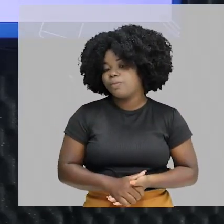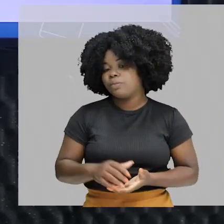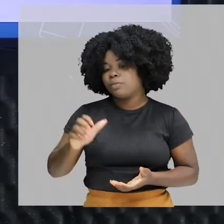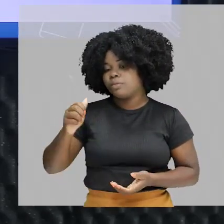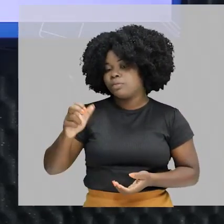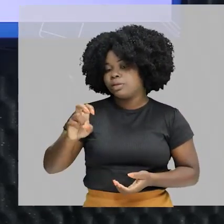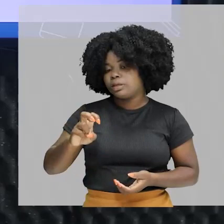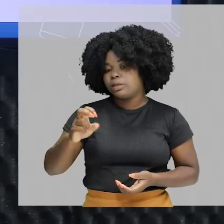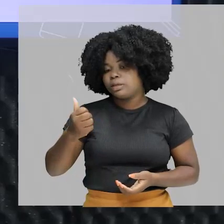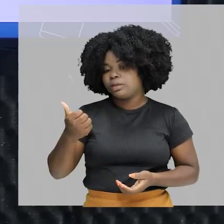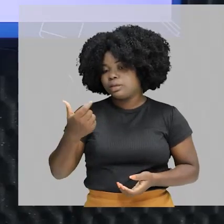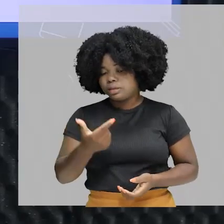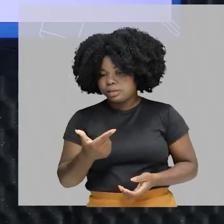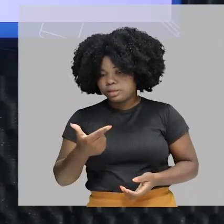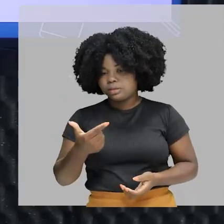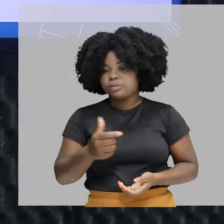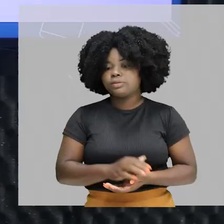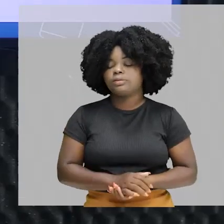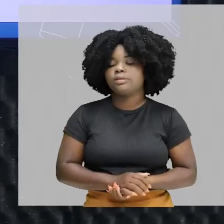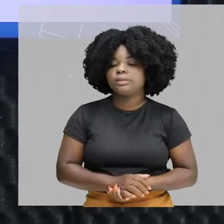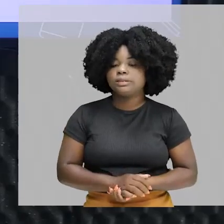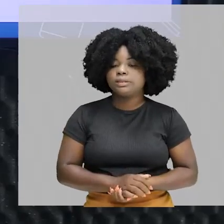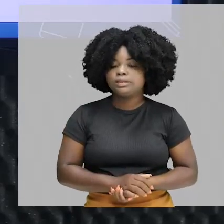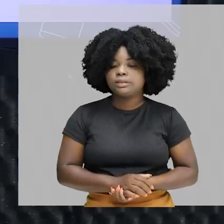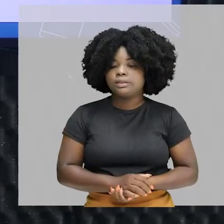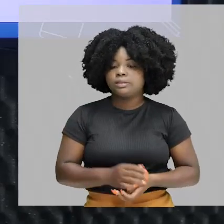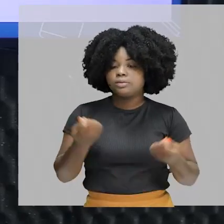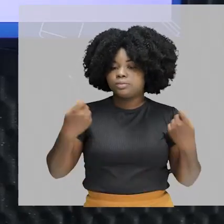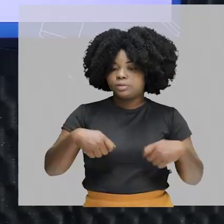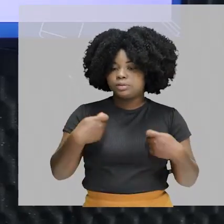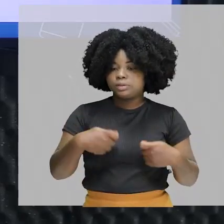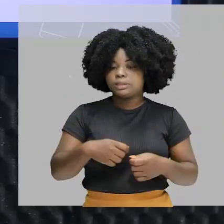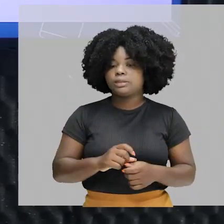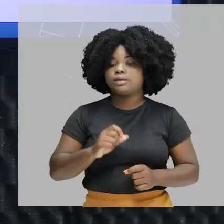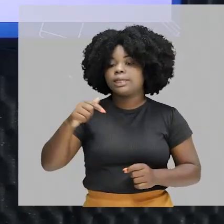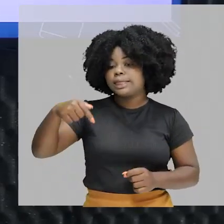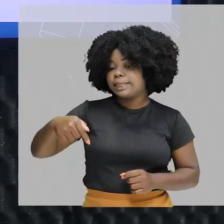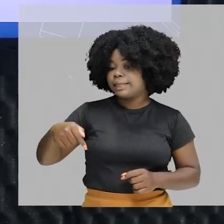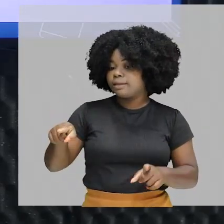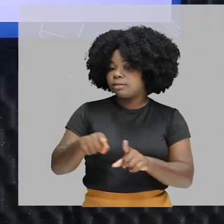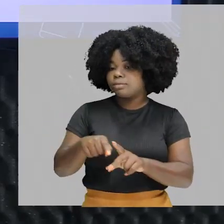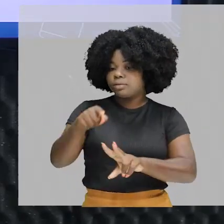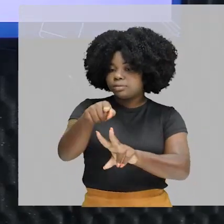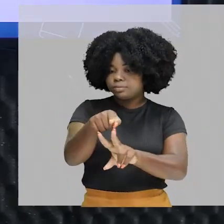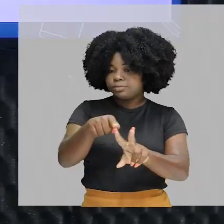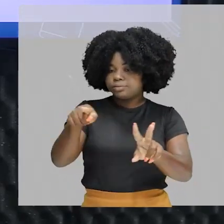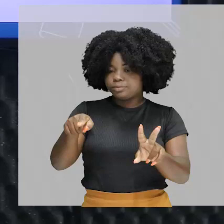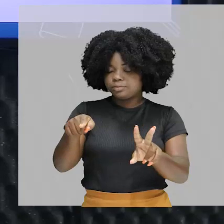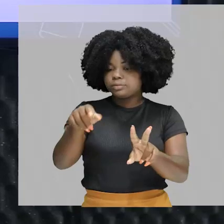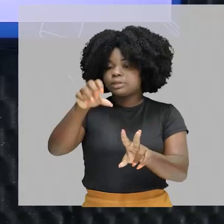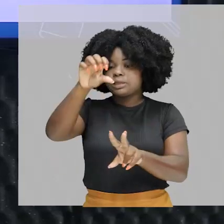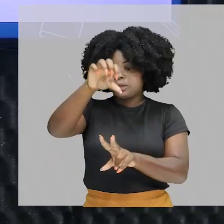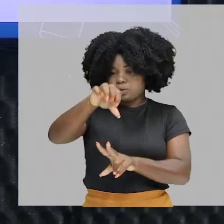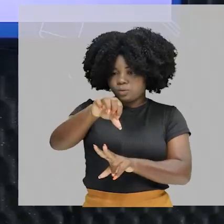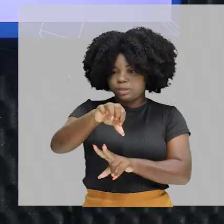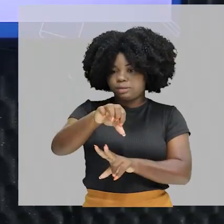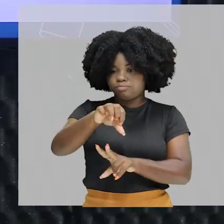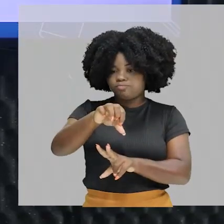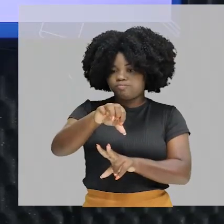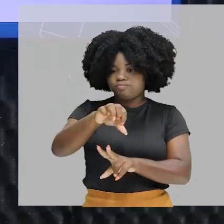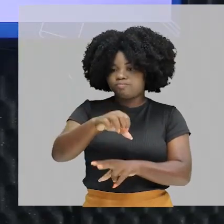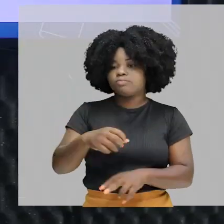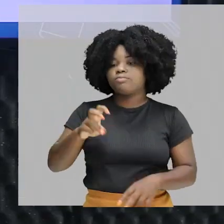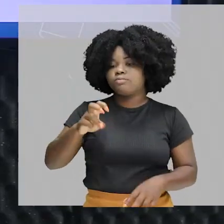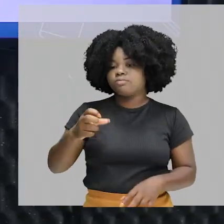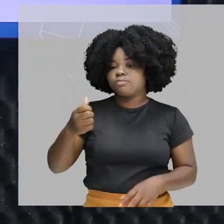tá, preciso extrair esse resultado dessa divisão aqui, é 512, mas eu preciso extrair a raiz nona dele, tá bom?